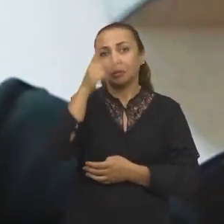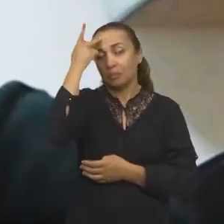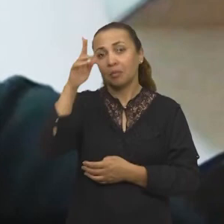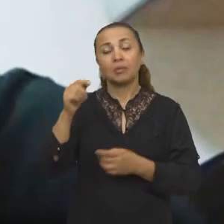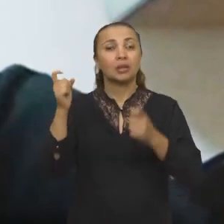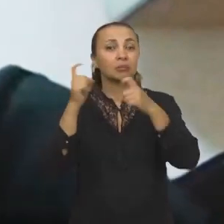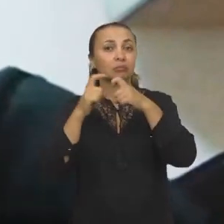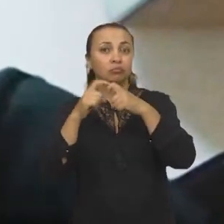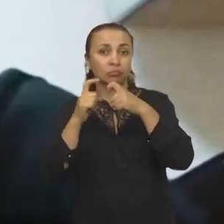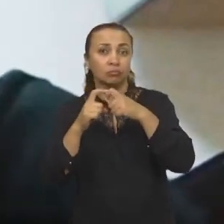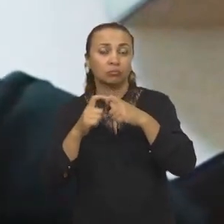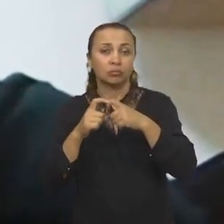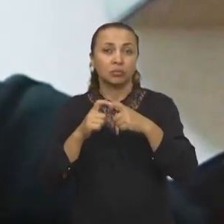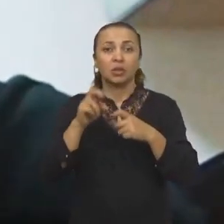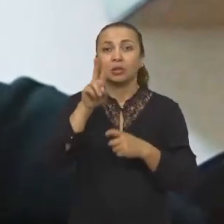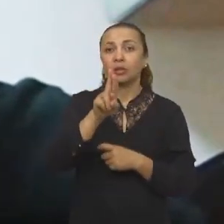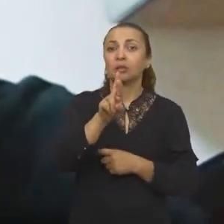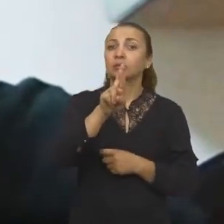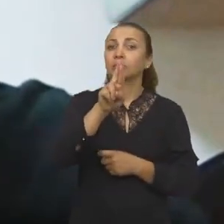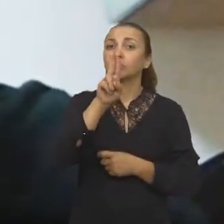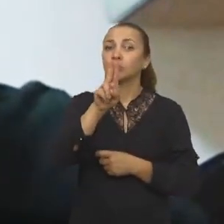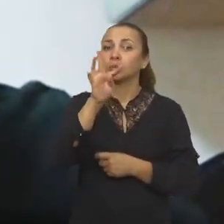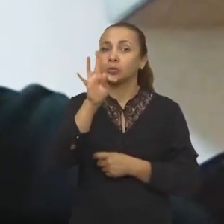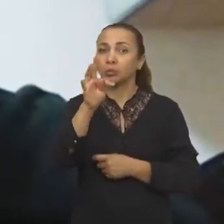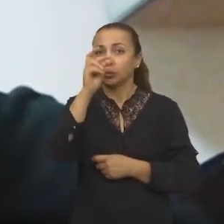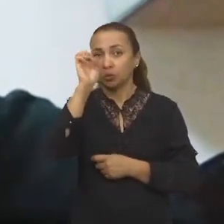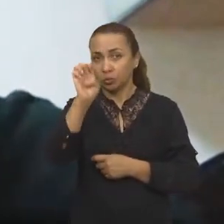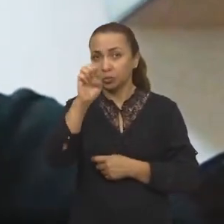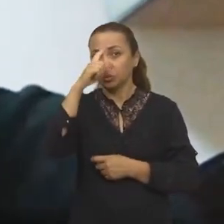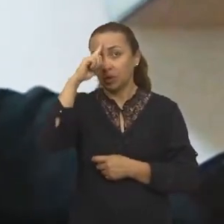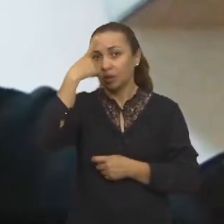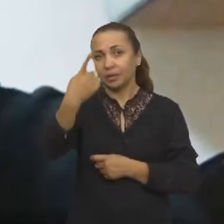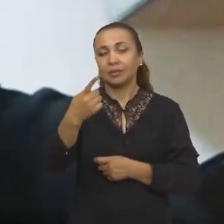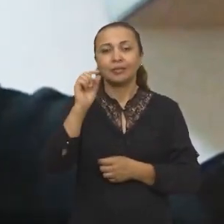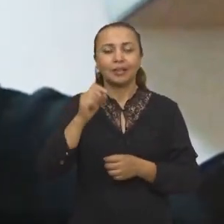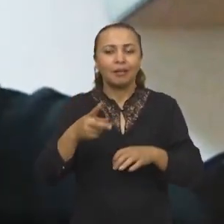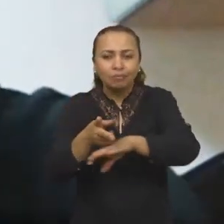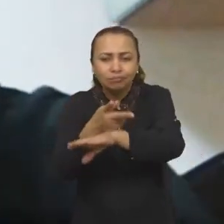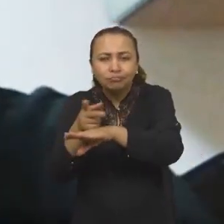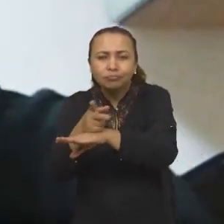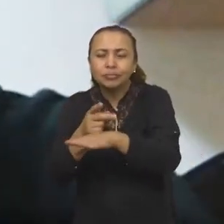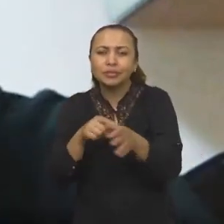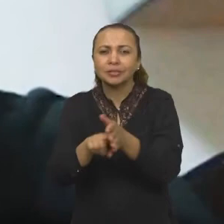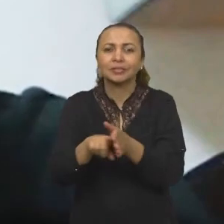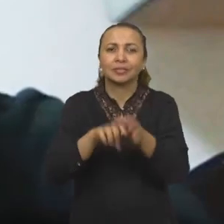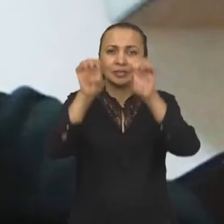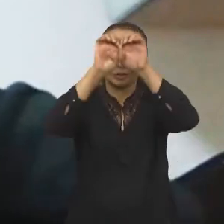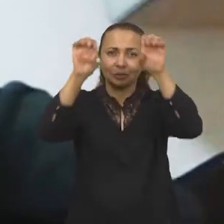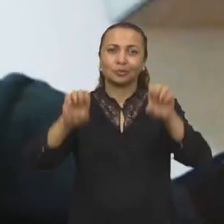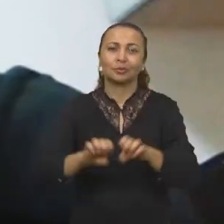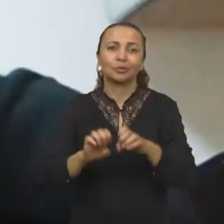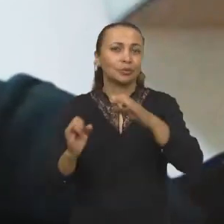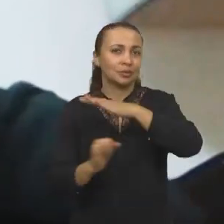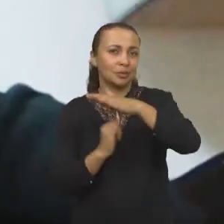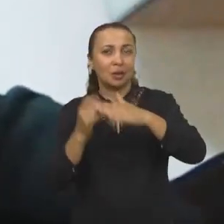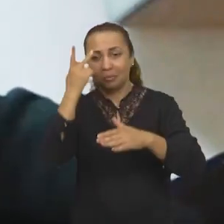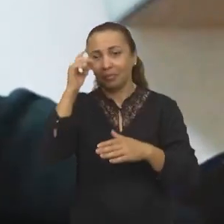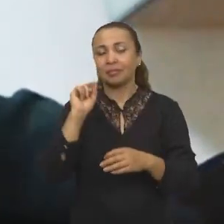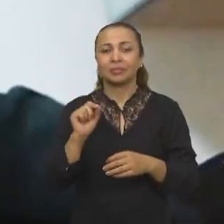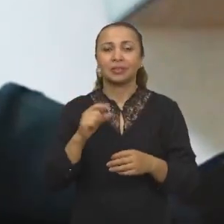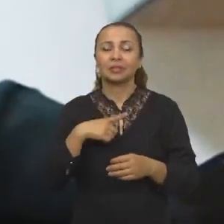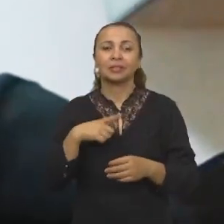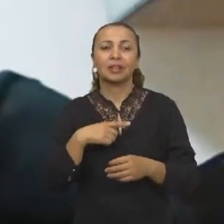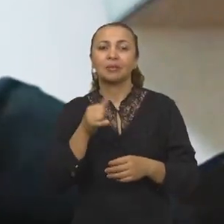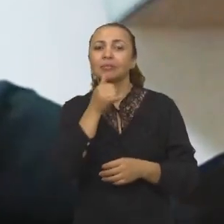a medicina, né? Então, na RUT, a ideia é que a gente explore justamente essa infraestrutura aí, para que se